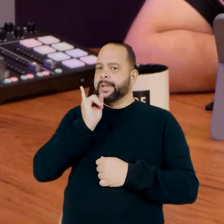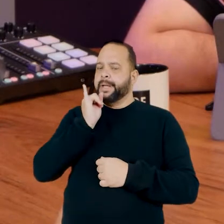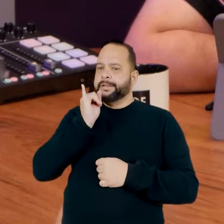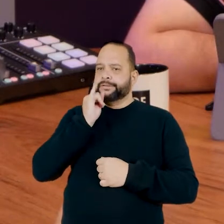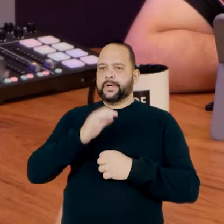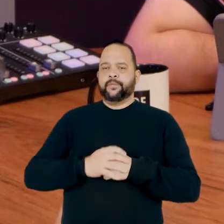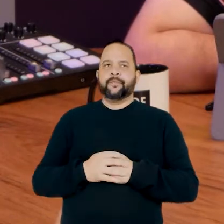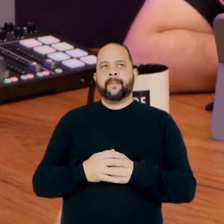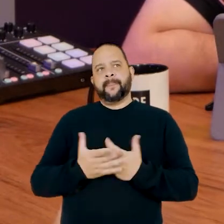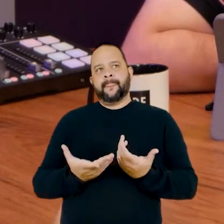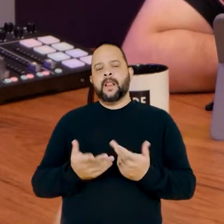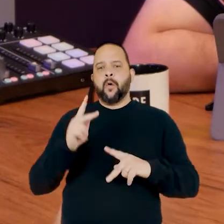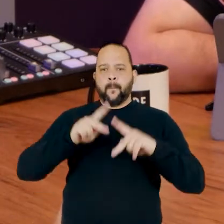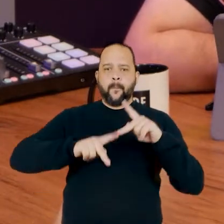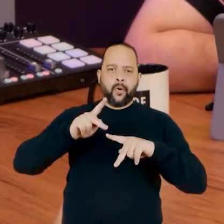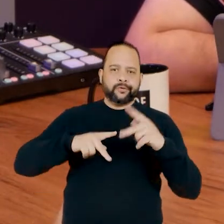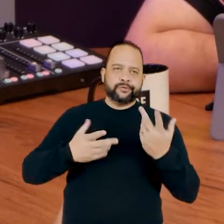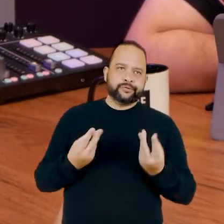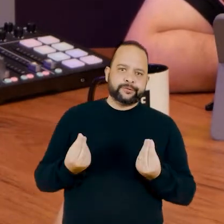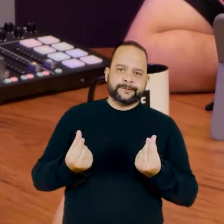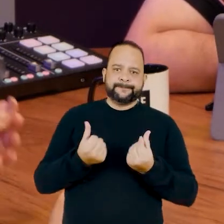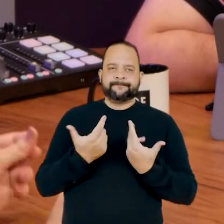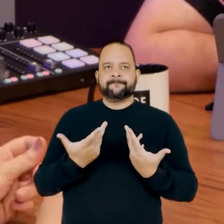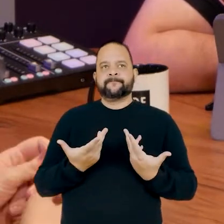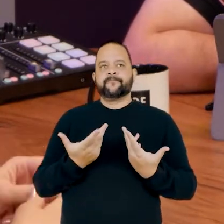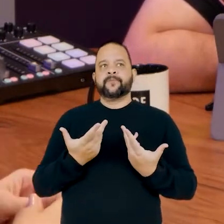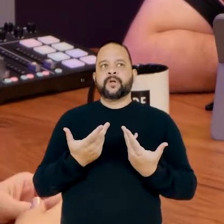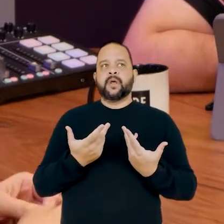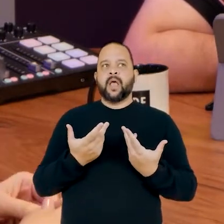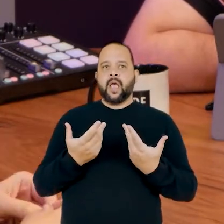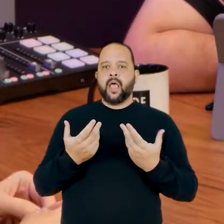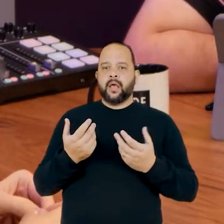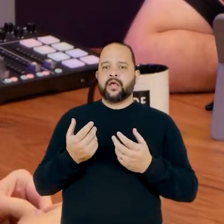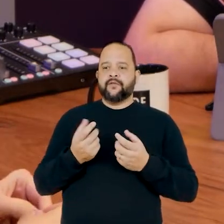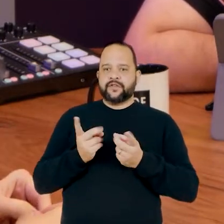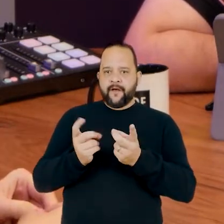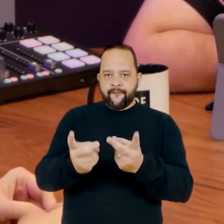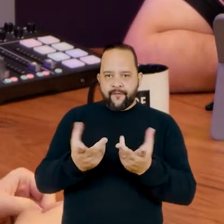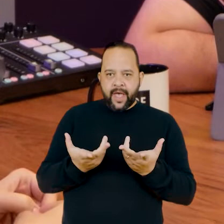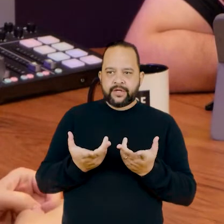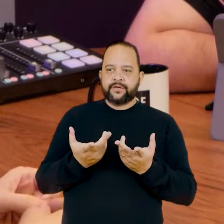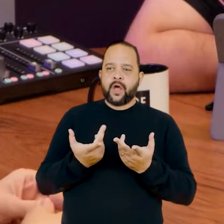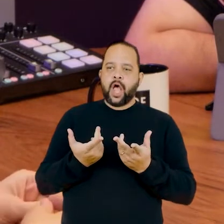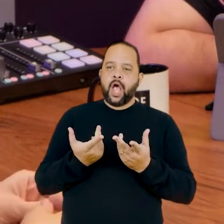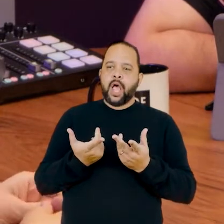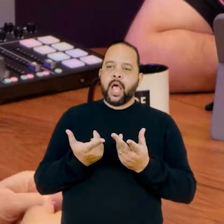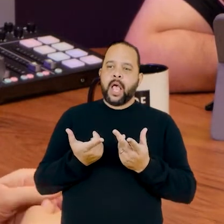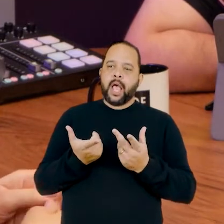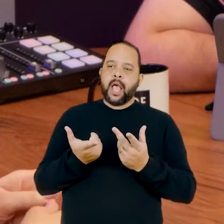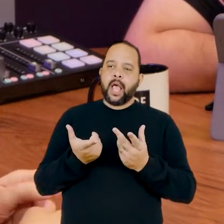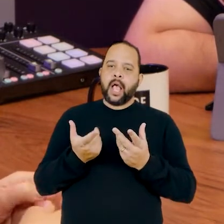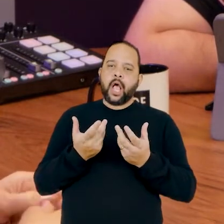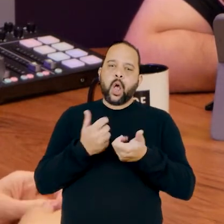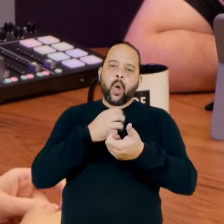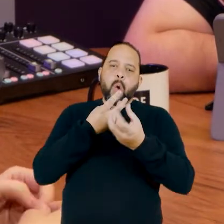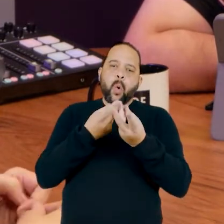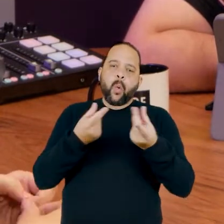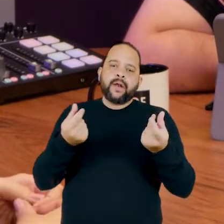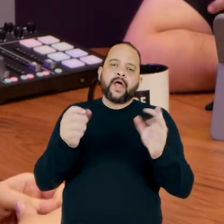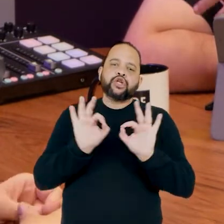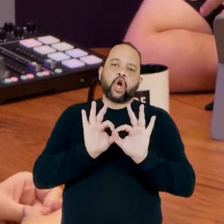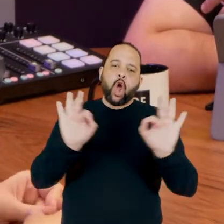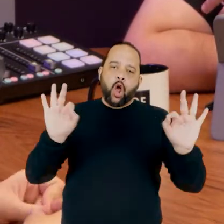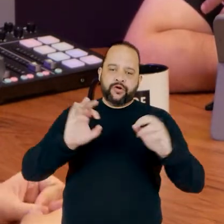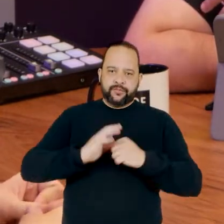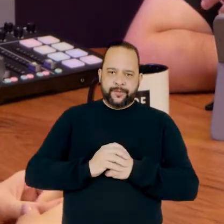produtos? Porque, de fato, os produtos que a Shure traz pro mercado são produtos de ótima qualidade, né? E, sei lá, por exemplo,